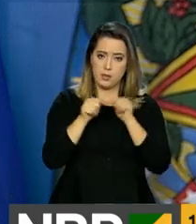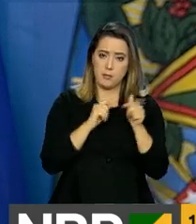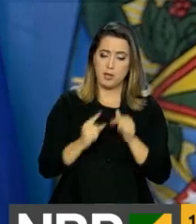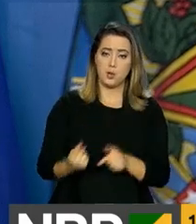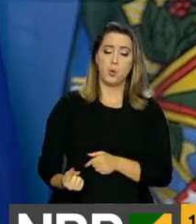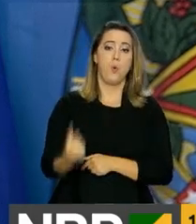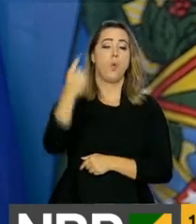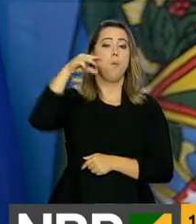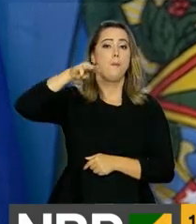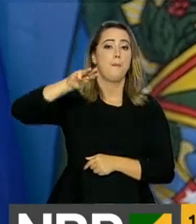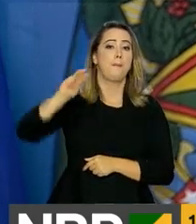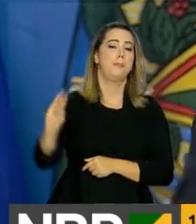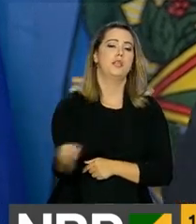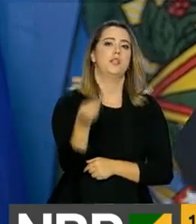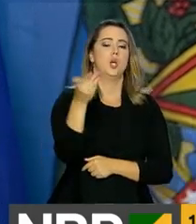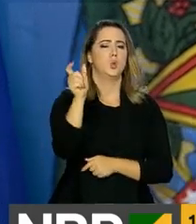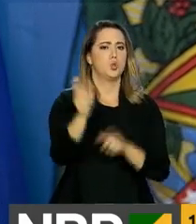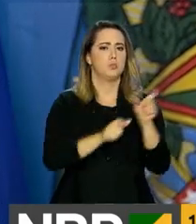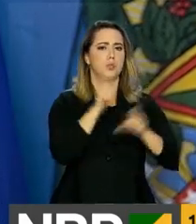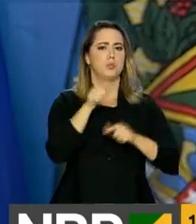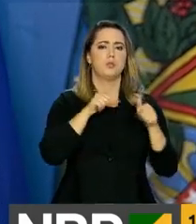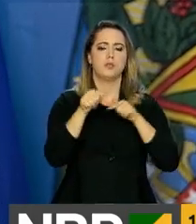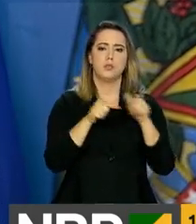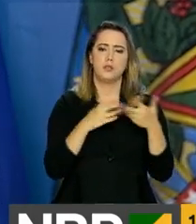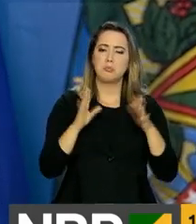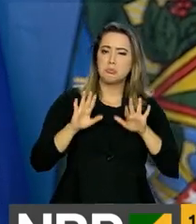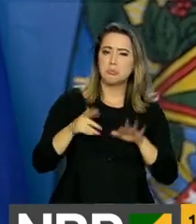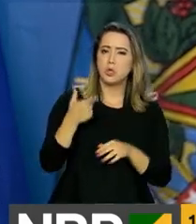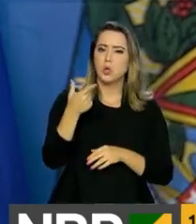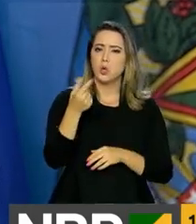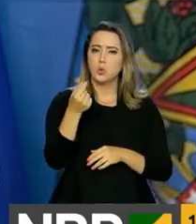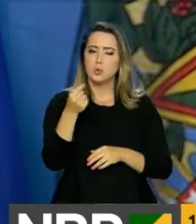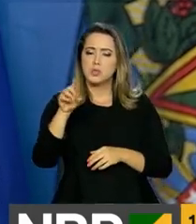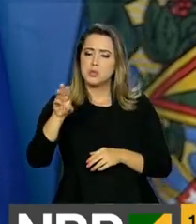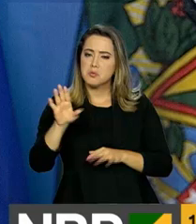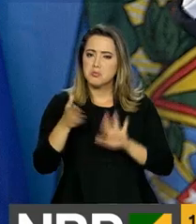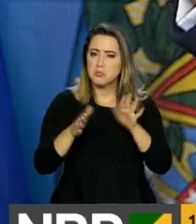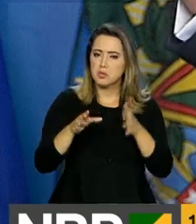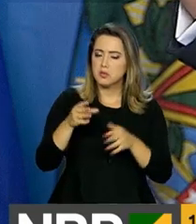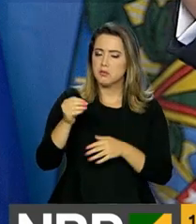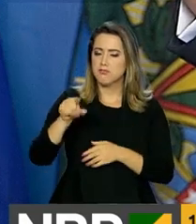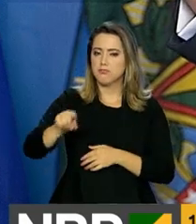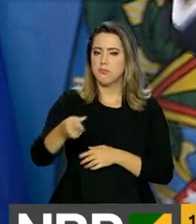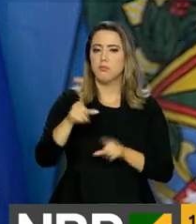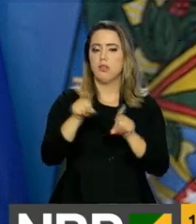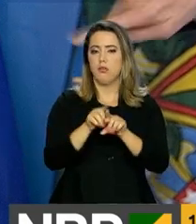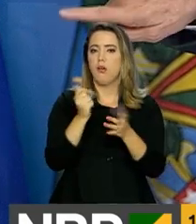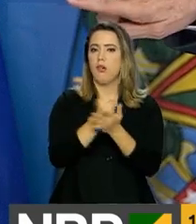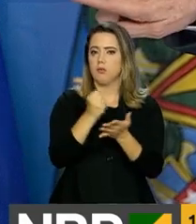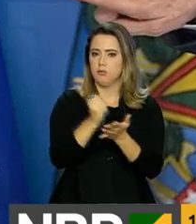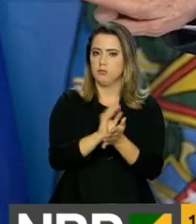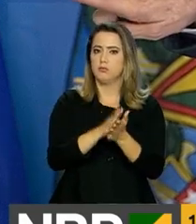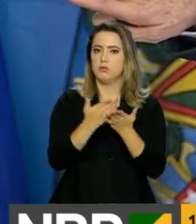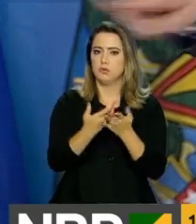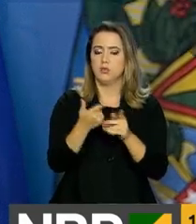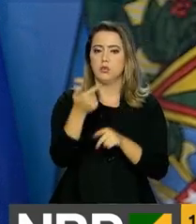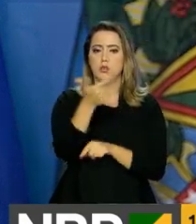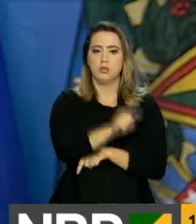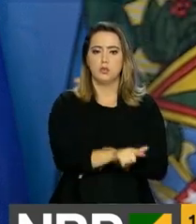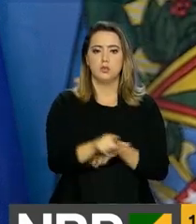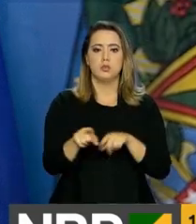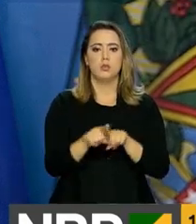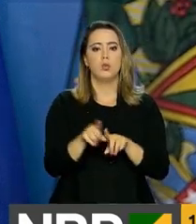e 100 mil pessoas cerca de 200 e poucas mil com carteira assinada outras no emprego informal que agora